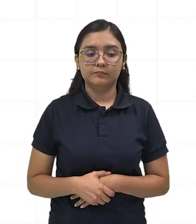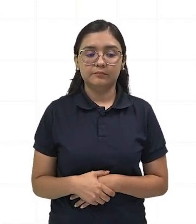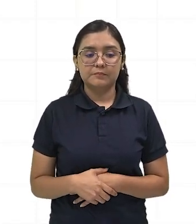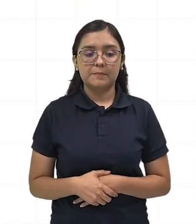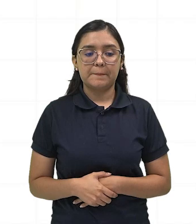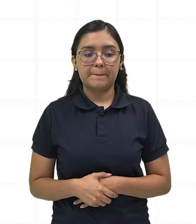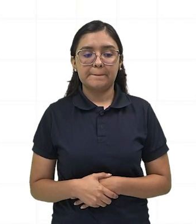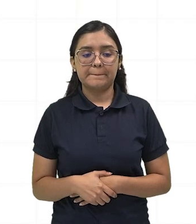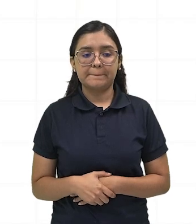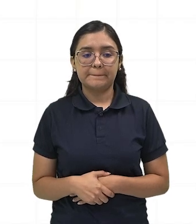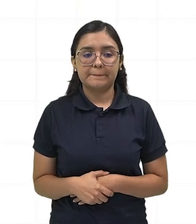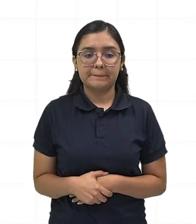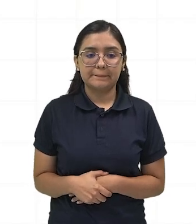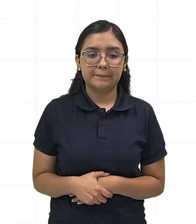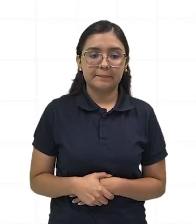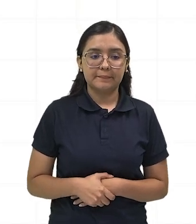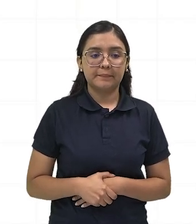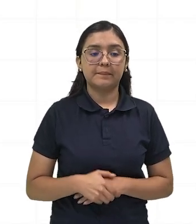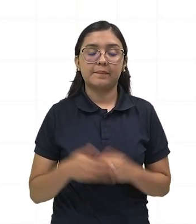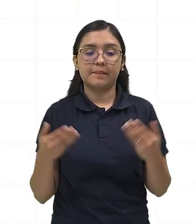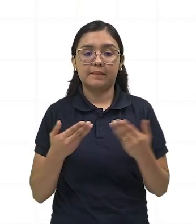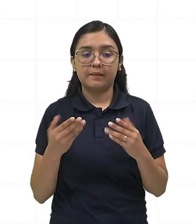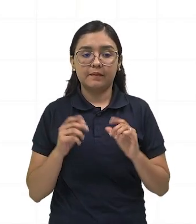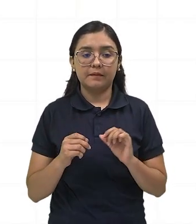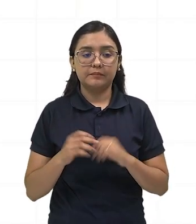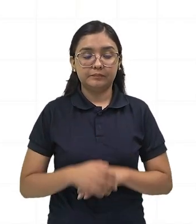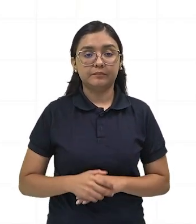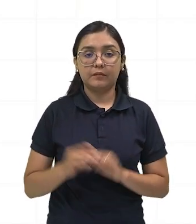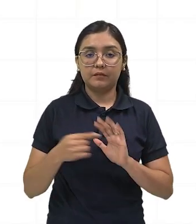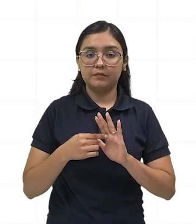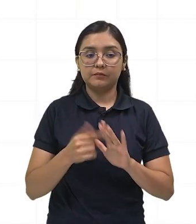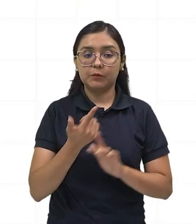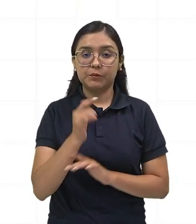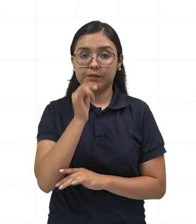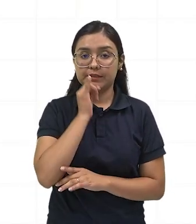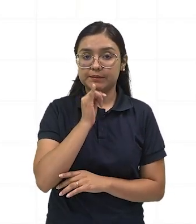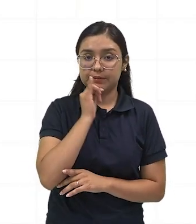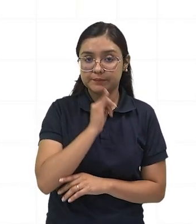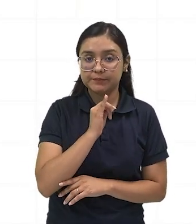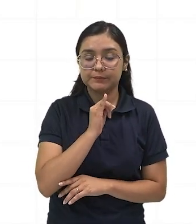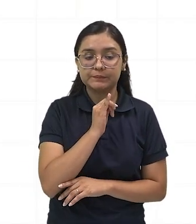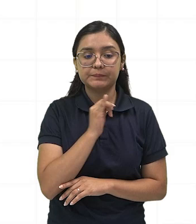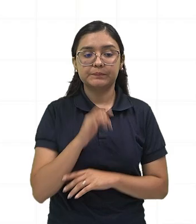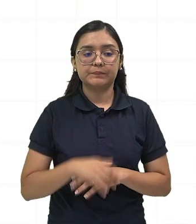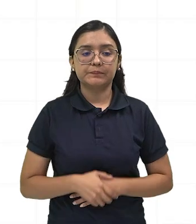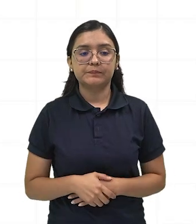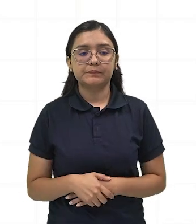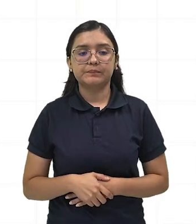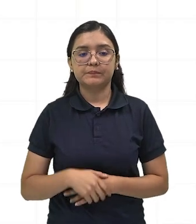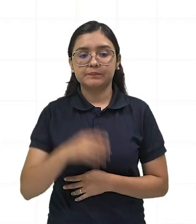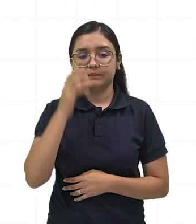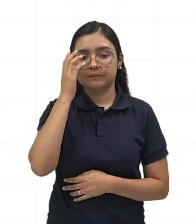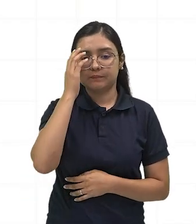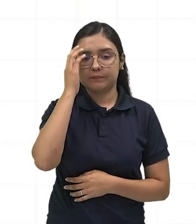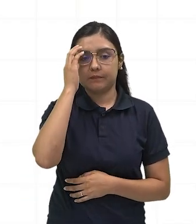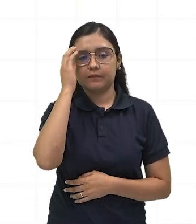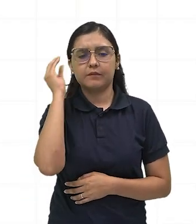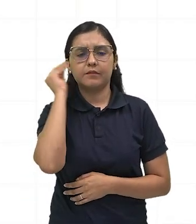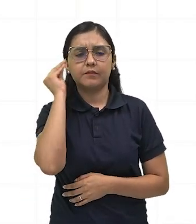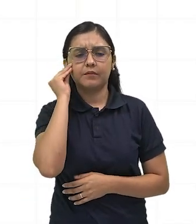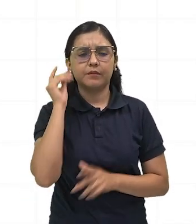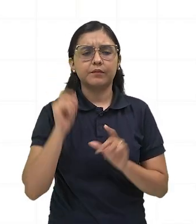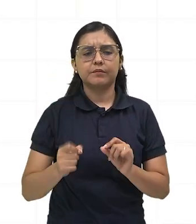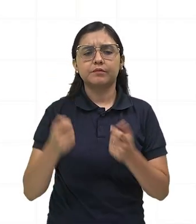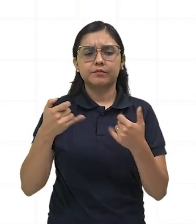Ok? Muito bem. Vamos aqui para mais exemplos. Vamos verificar aqui um